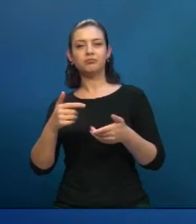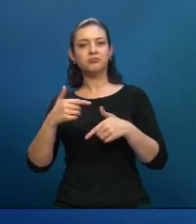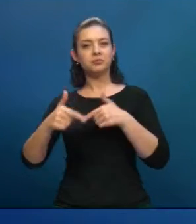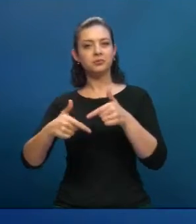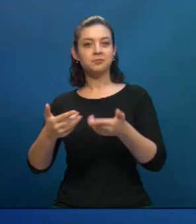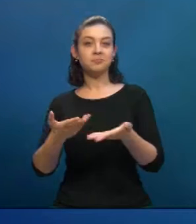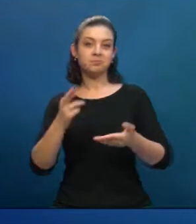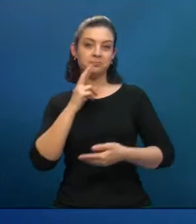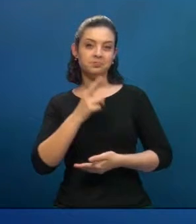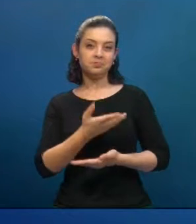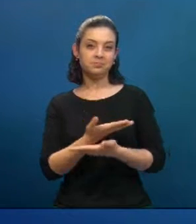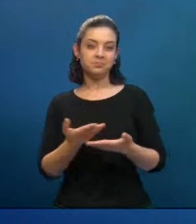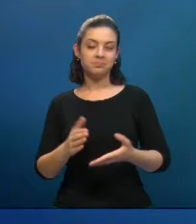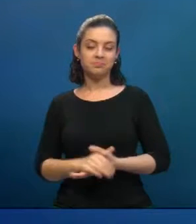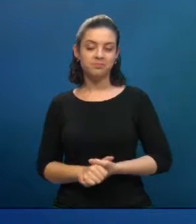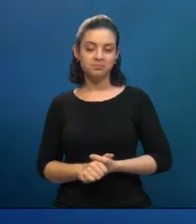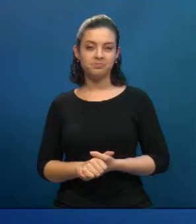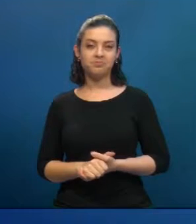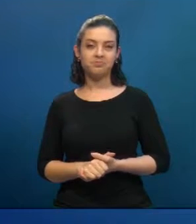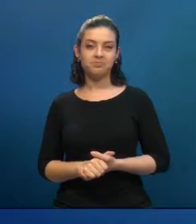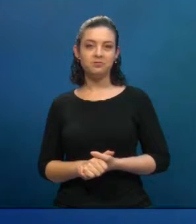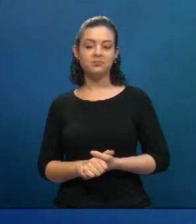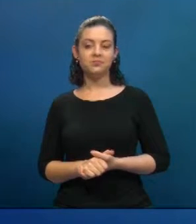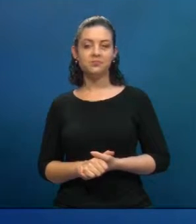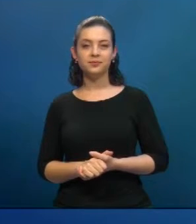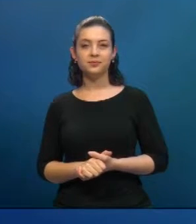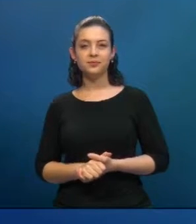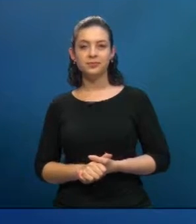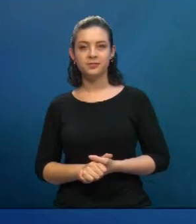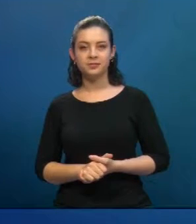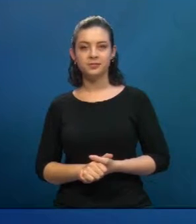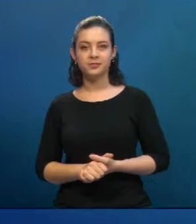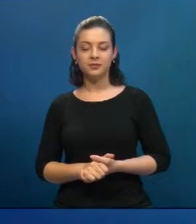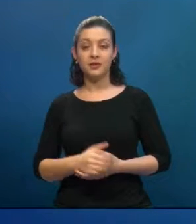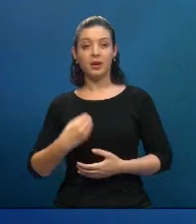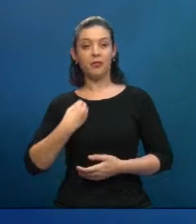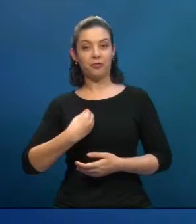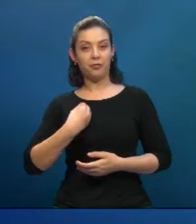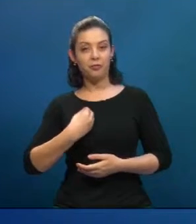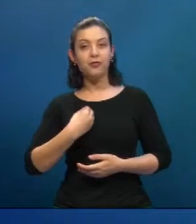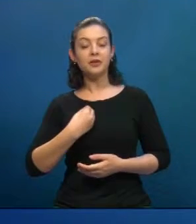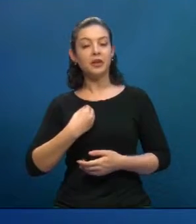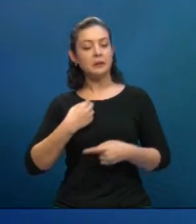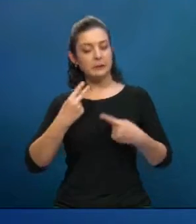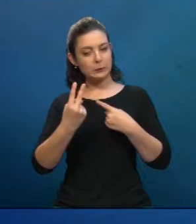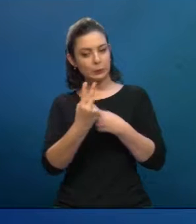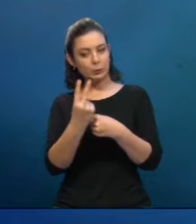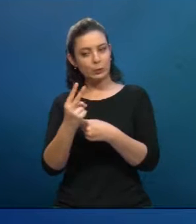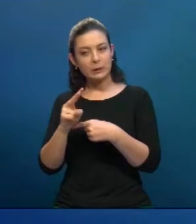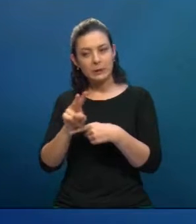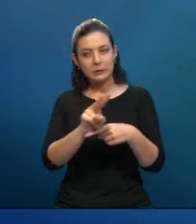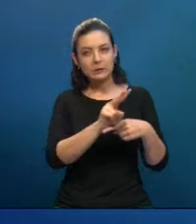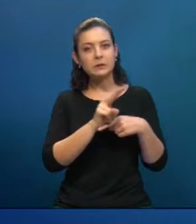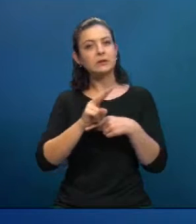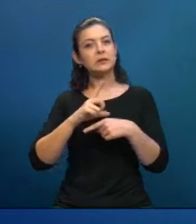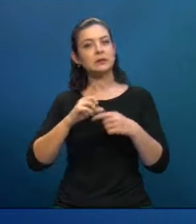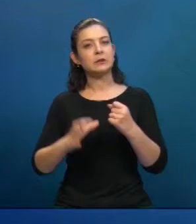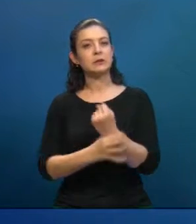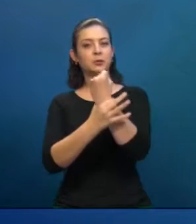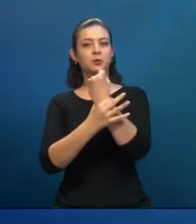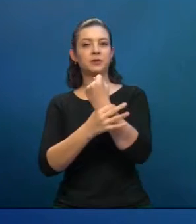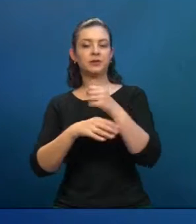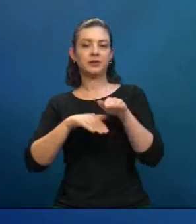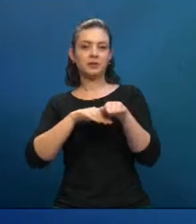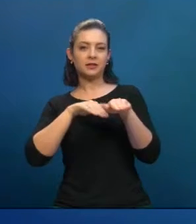e aí está o resultado é que eu acabei de falar pra vocês né são vidas poupadas aí quando existe segurança no